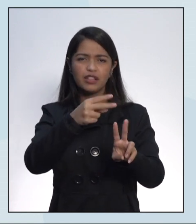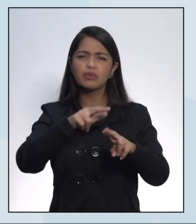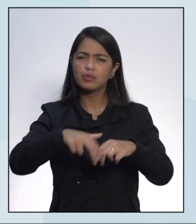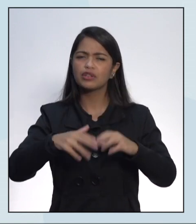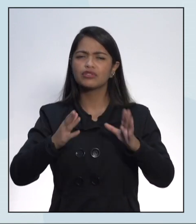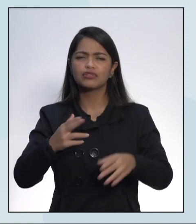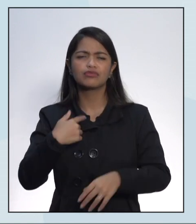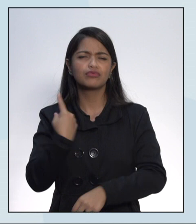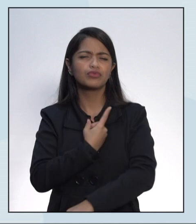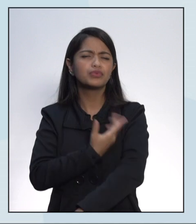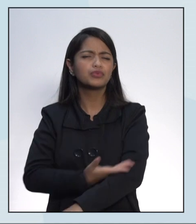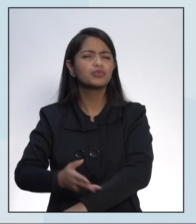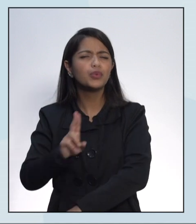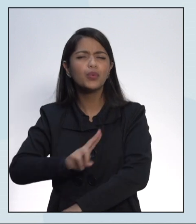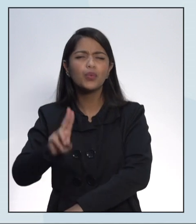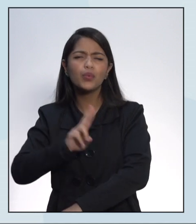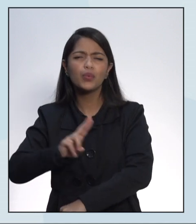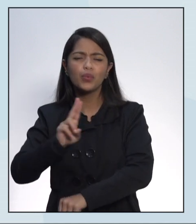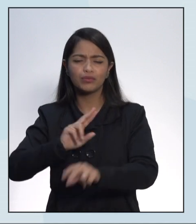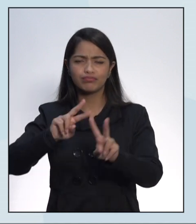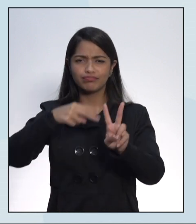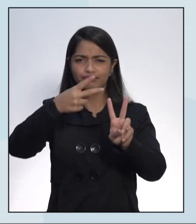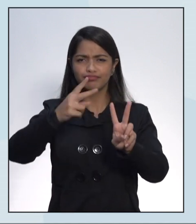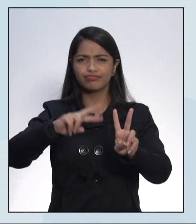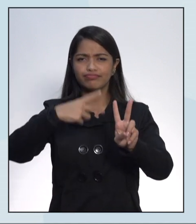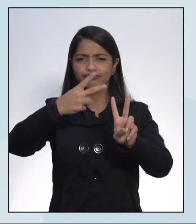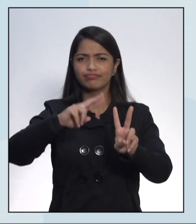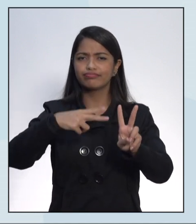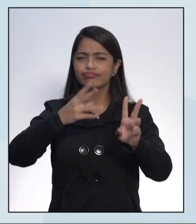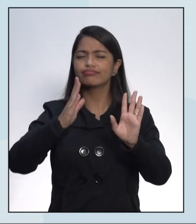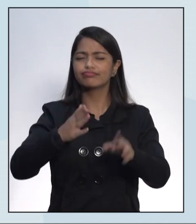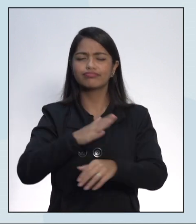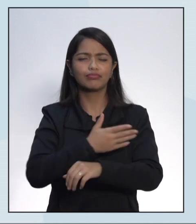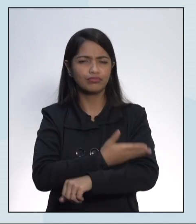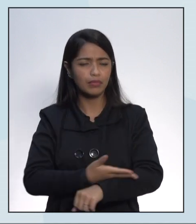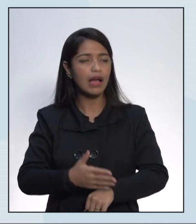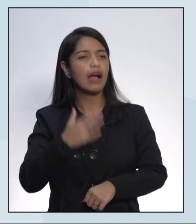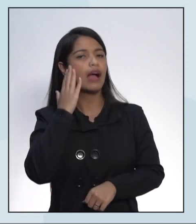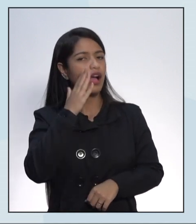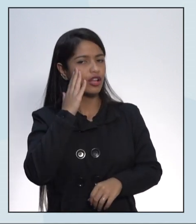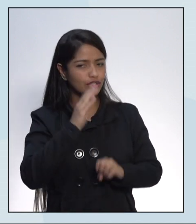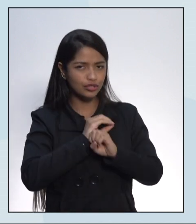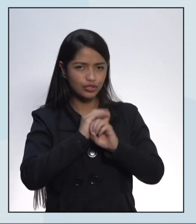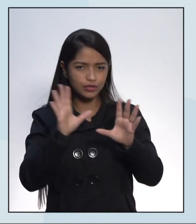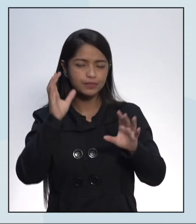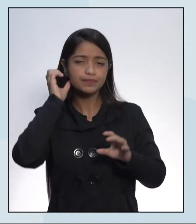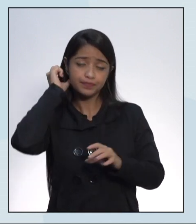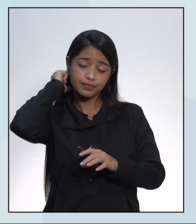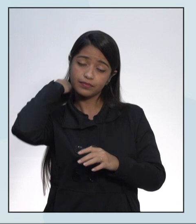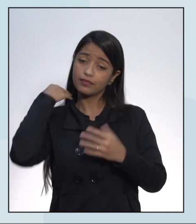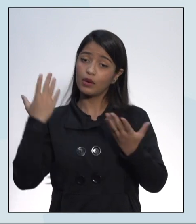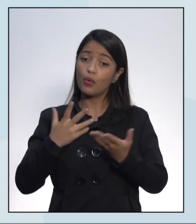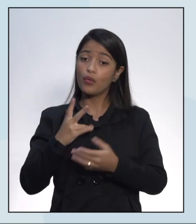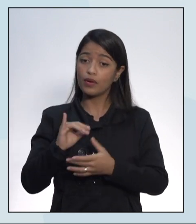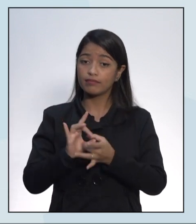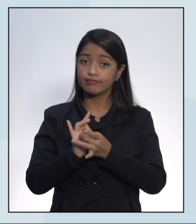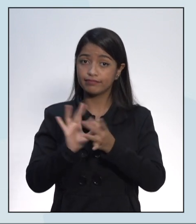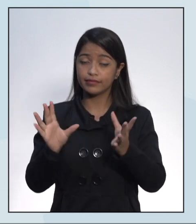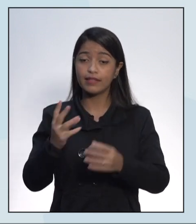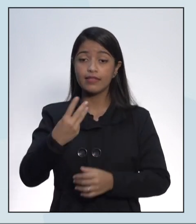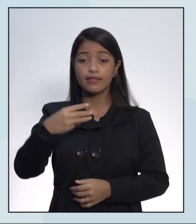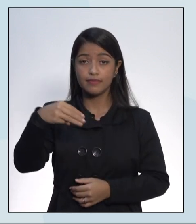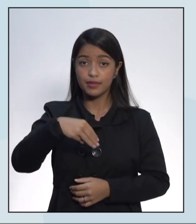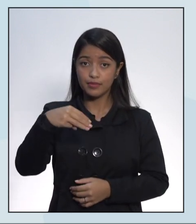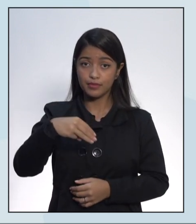à sua aplicabilidade em cálculos de área. Ah, entendi. Muito bom, né, Jonas? Agora vamos lá. 3 minutinhos